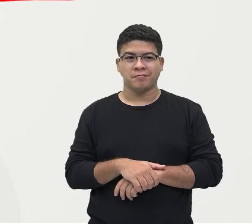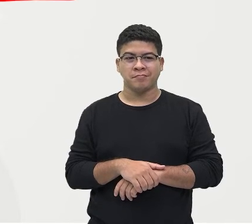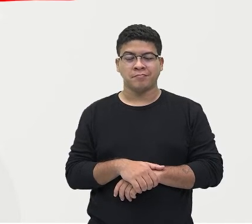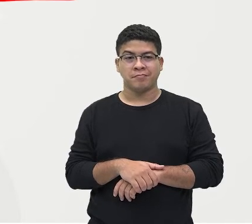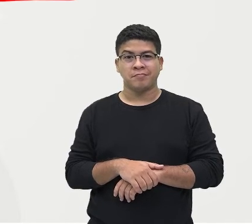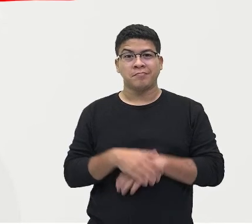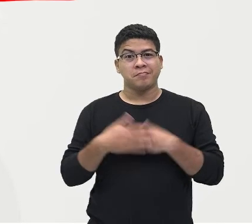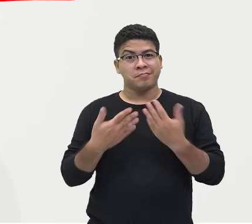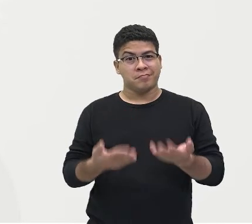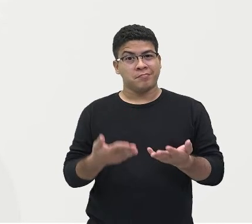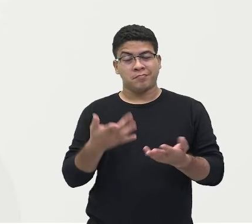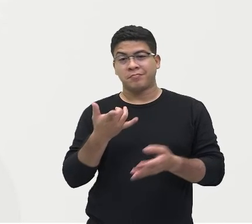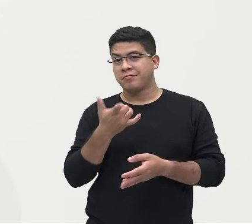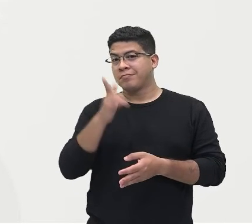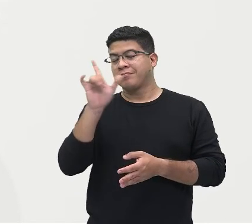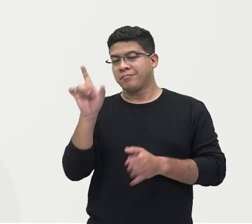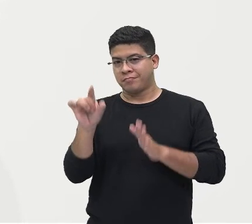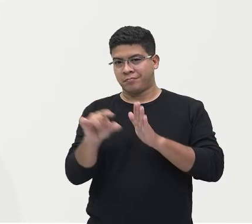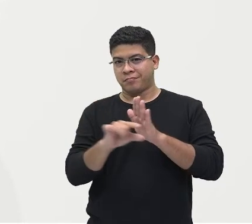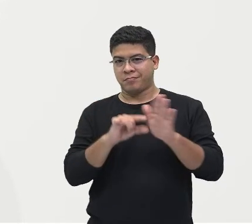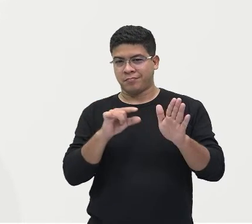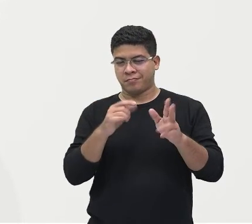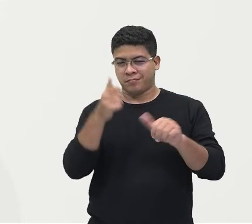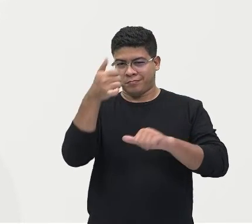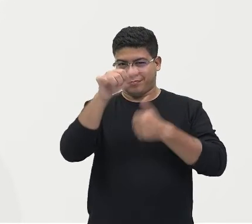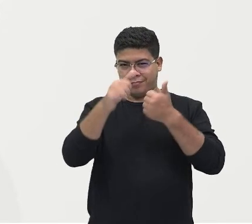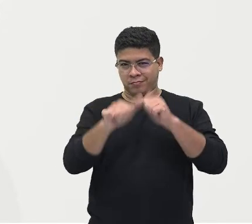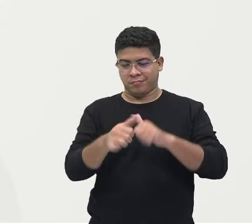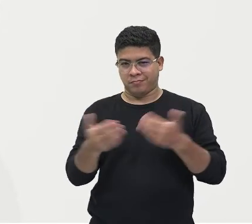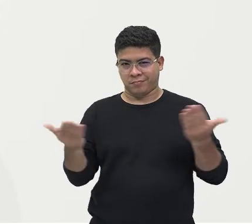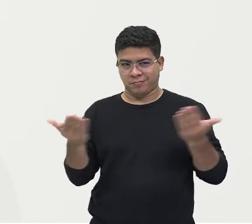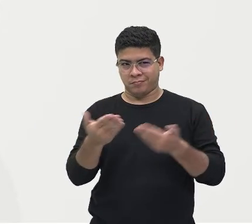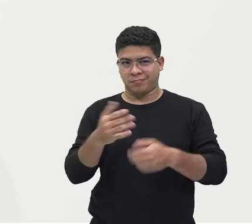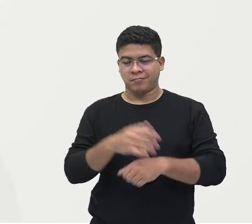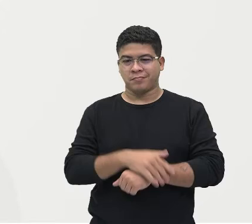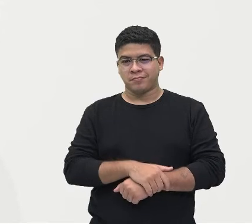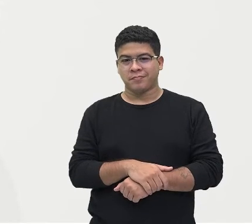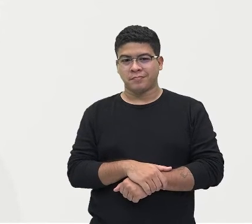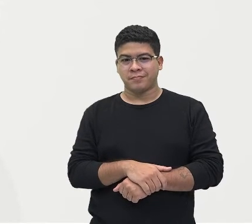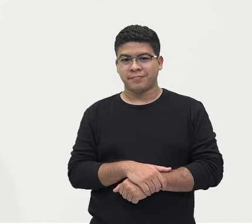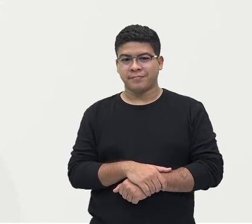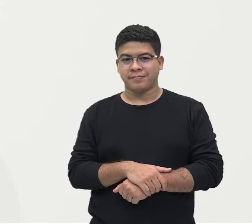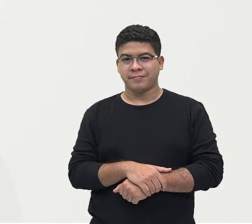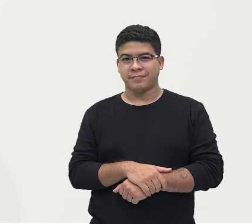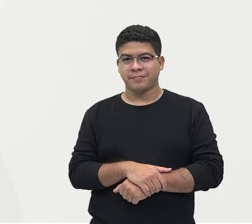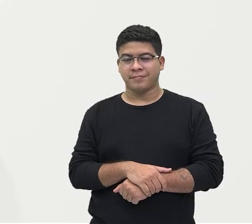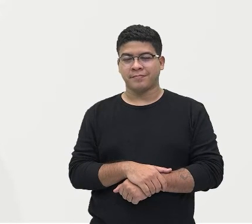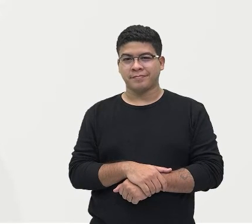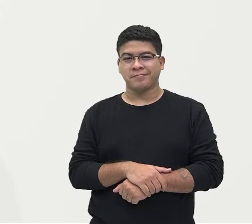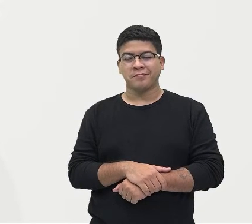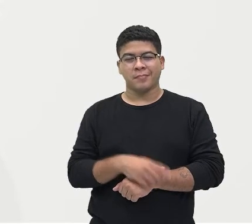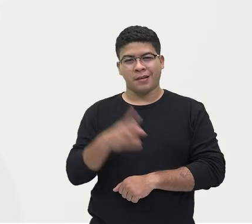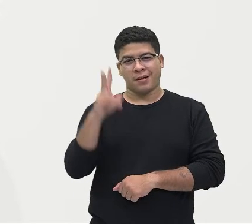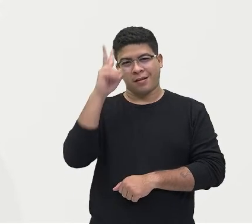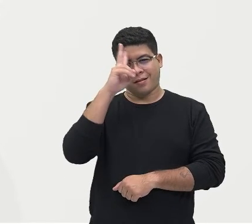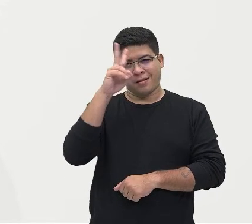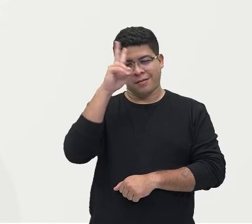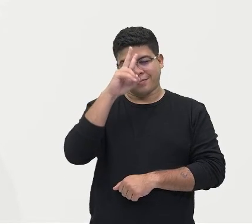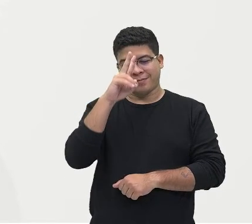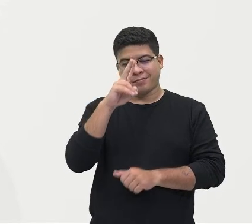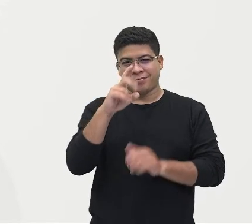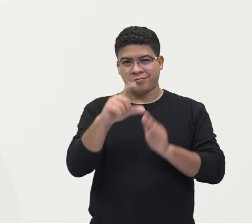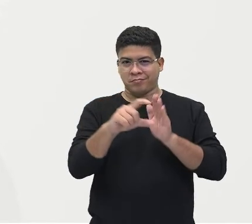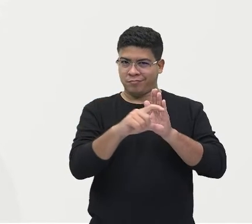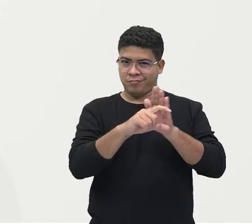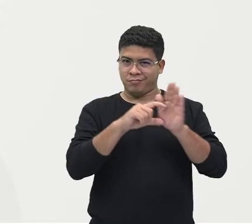Olha só, próximo passo, analise aqui comigo, isso vai ficar bem claro para você. Lembra que eu falei do tópico frasal? Pois é.